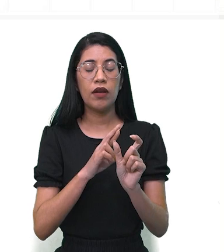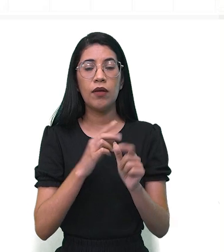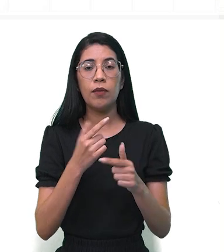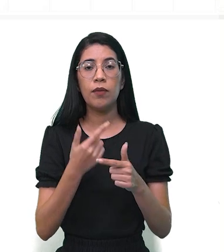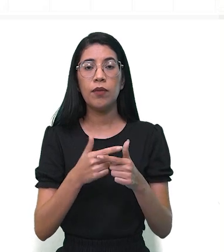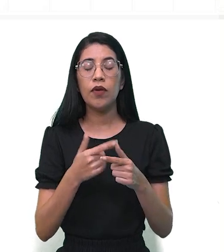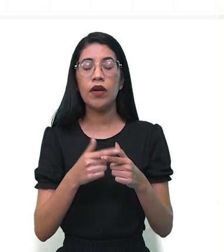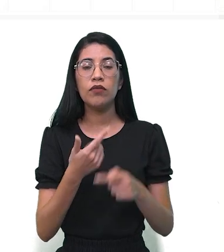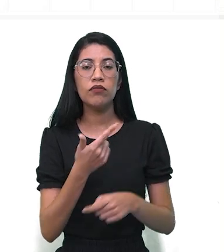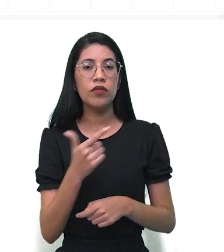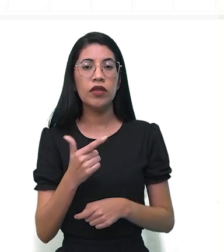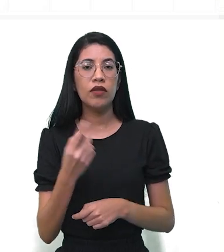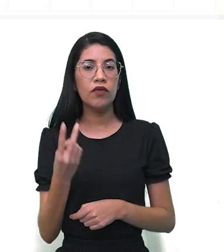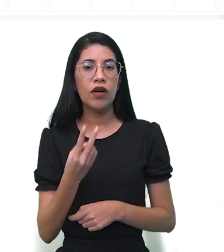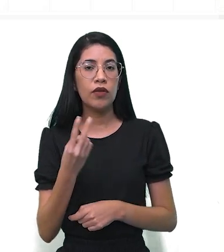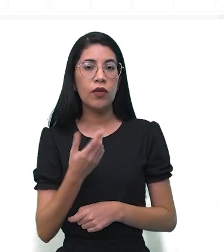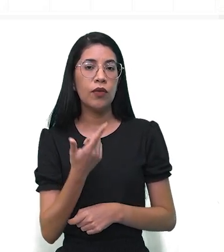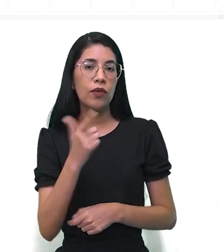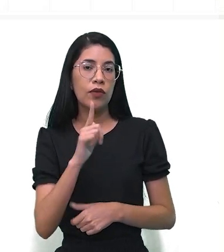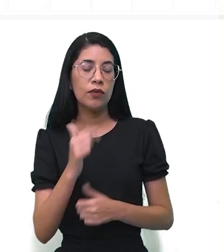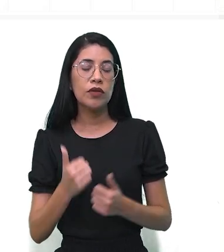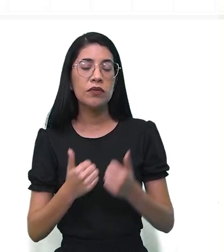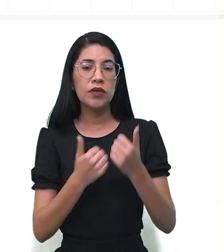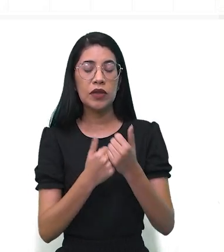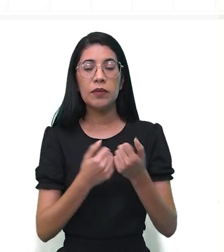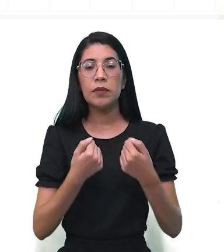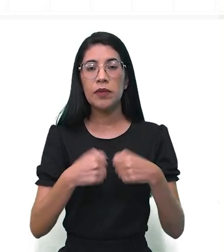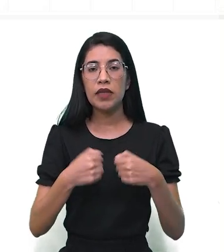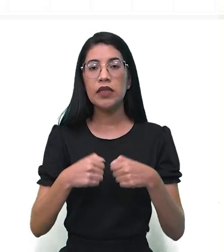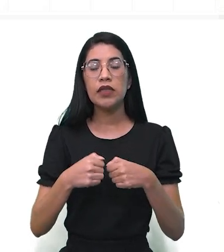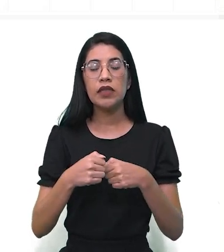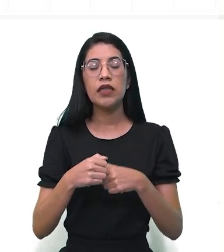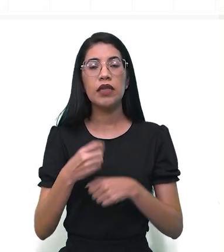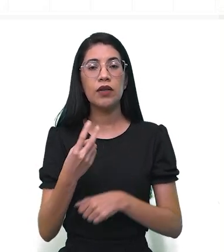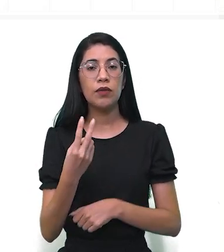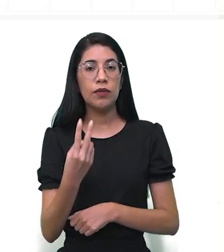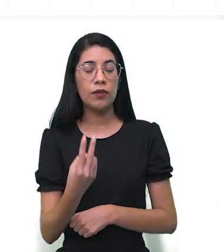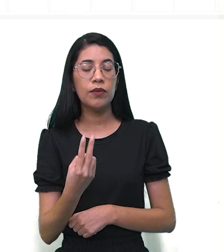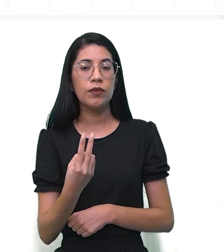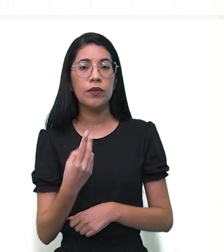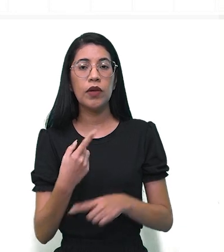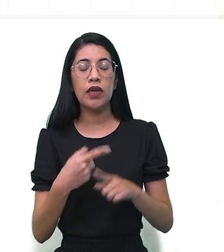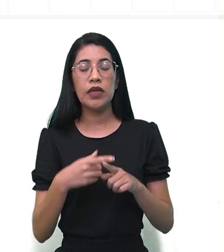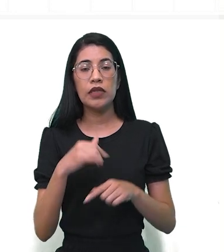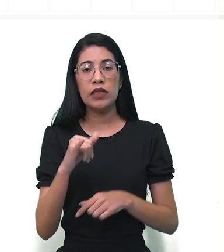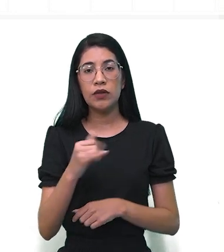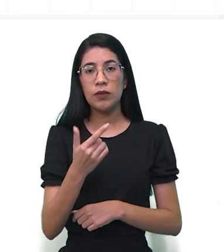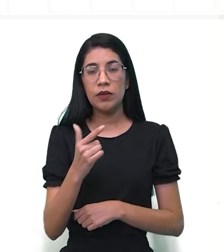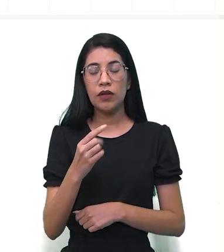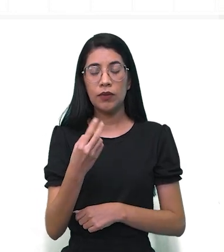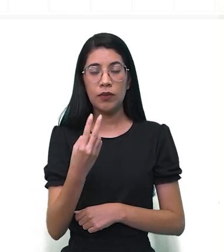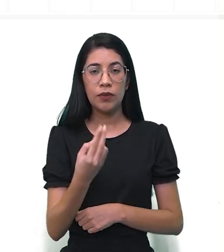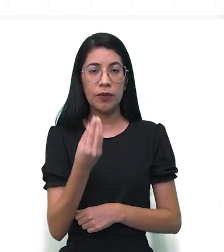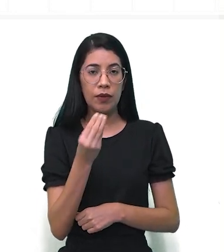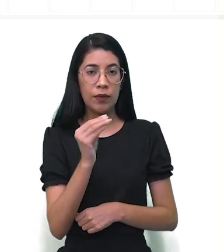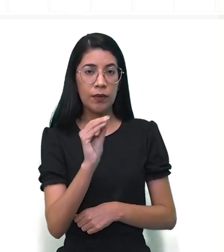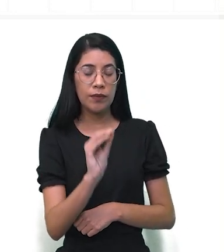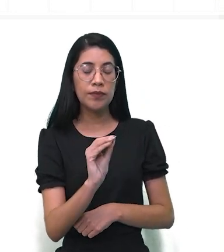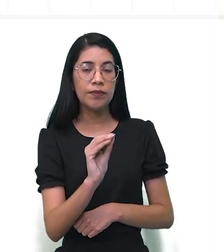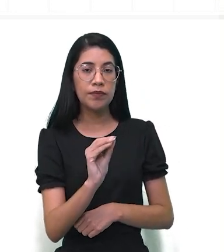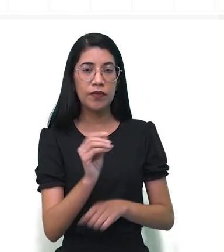existe outro valor para eu colocar aqui no lugar dele. Tem que ser 2. Porque se eu não colocar esse valor 2